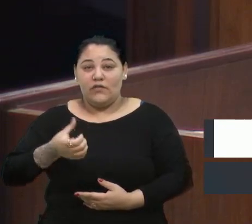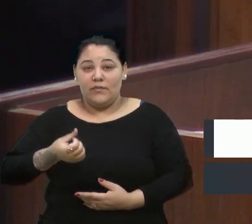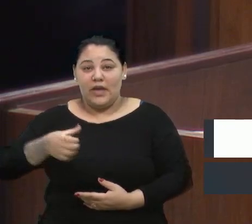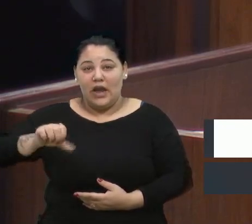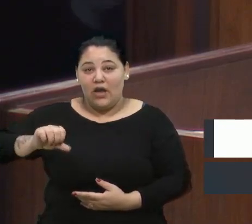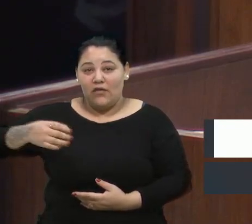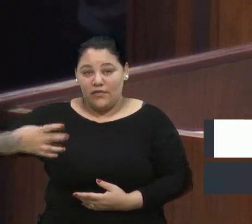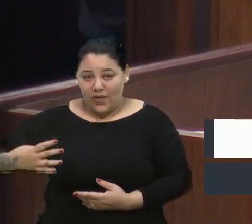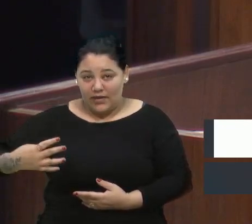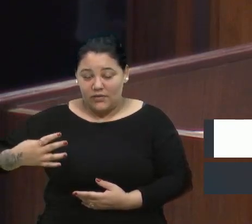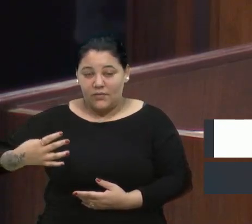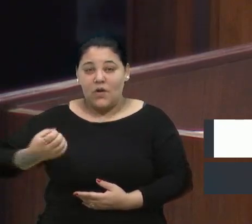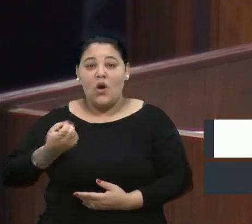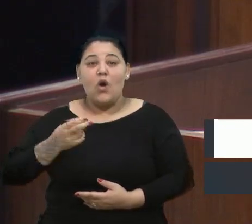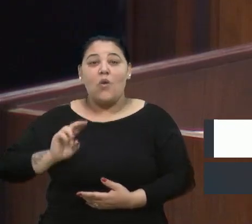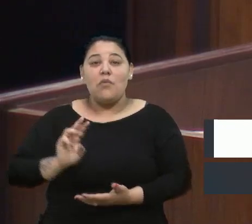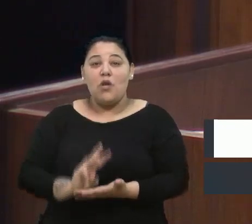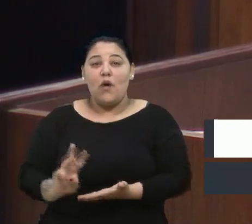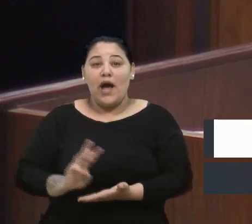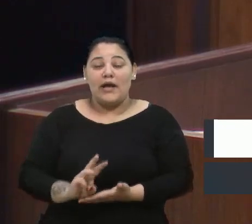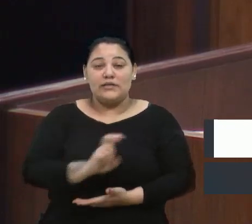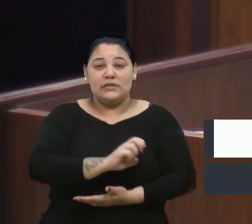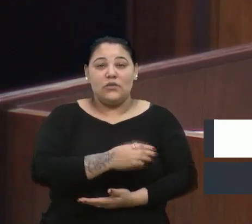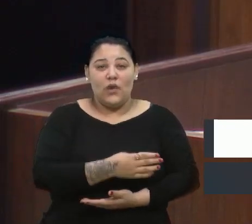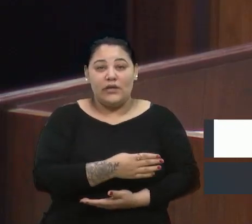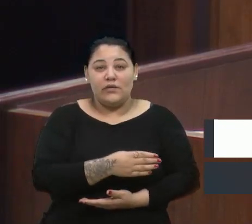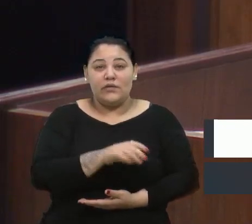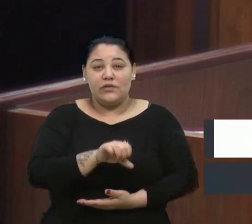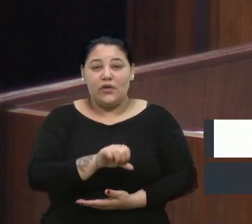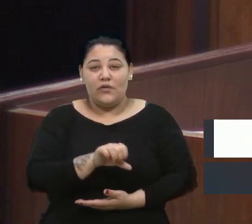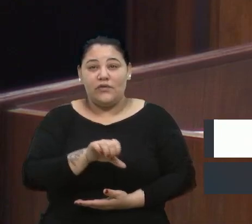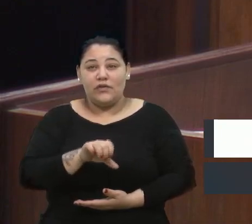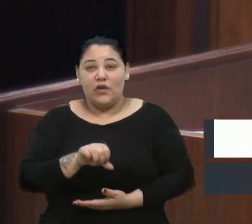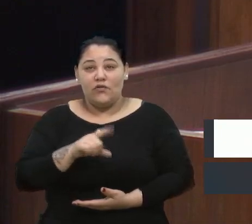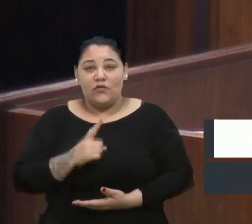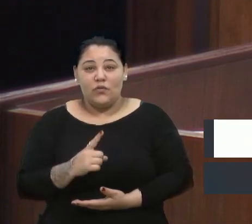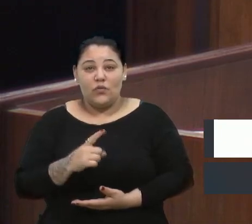54-3419-9694, ou pelo WhatsApp, que é